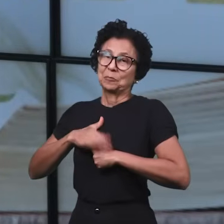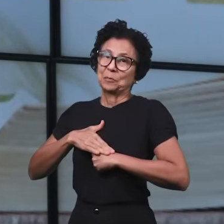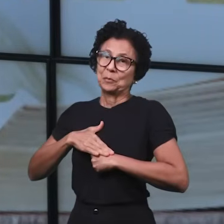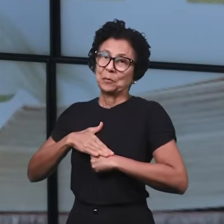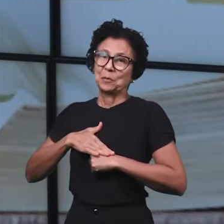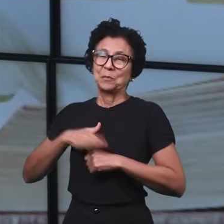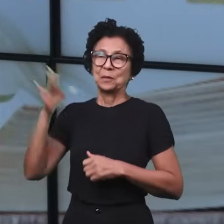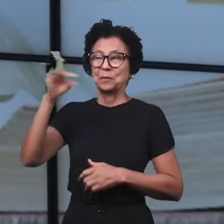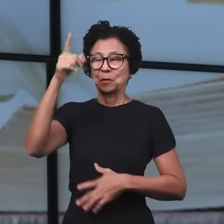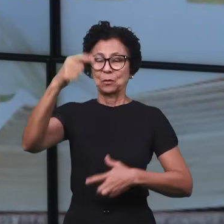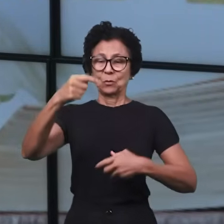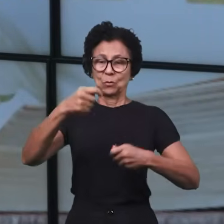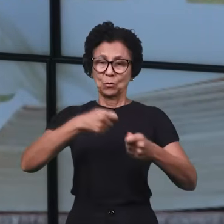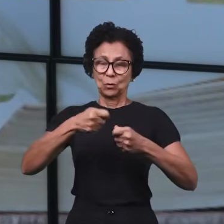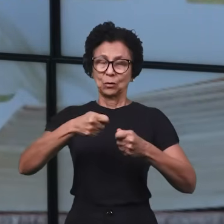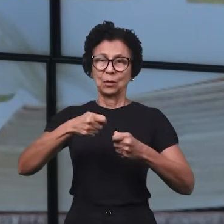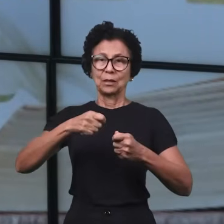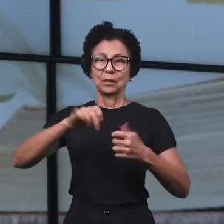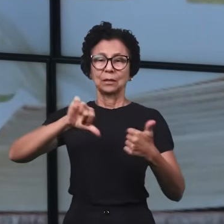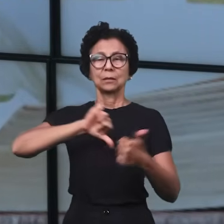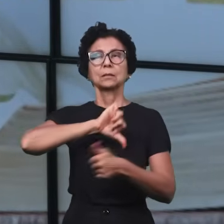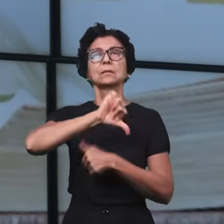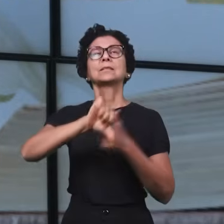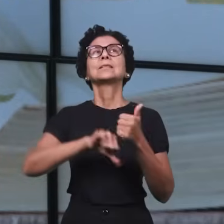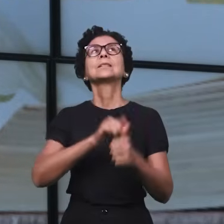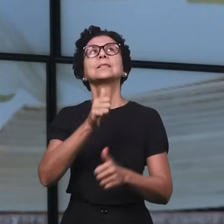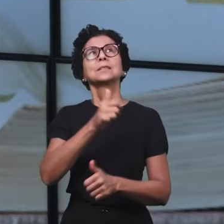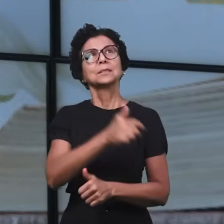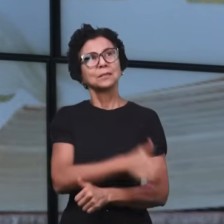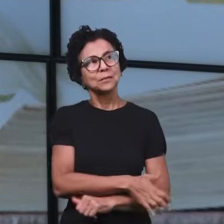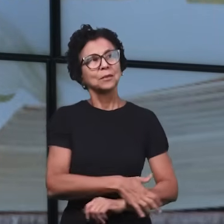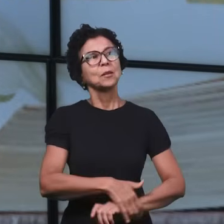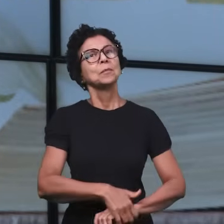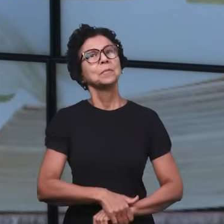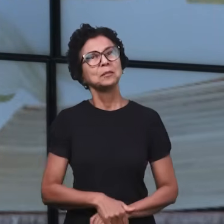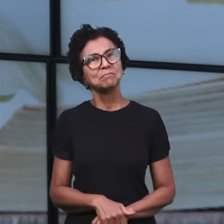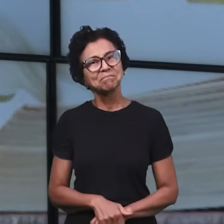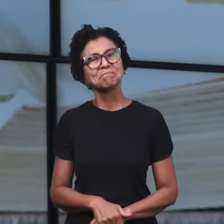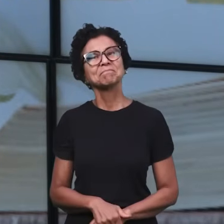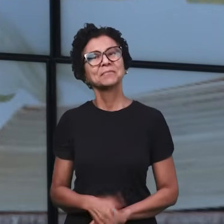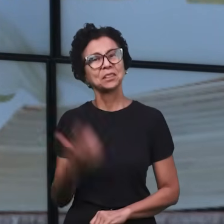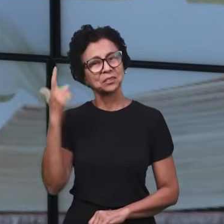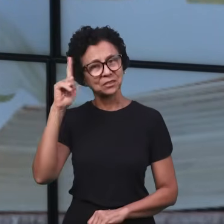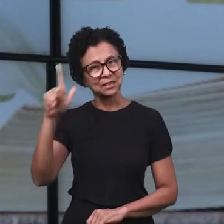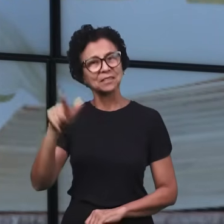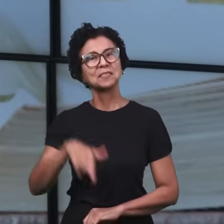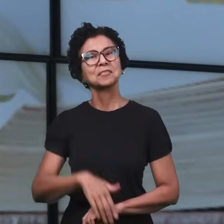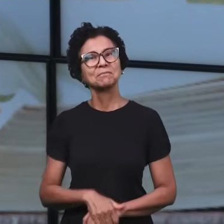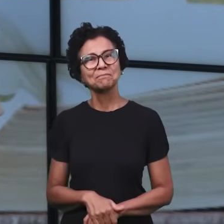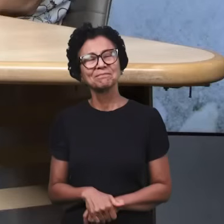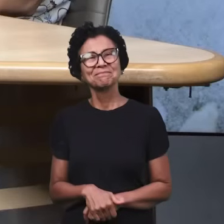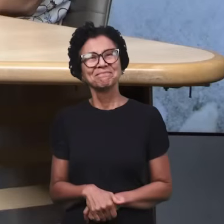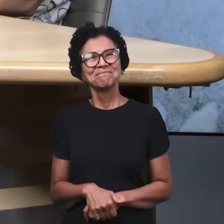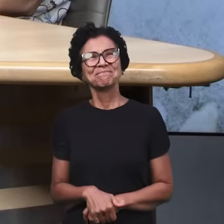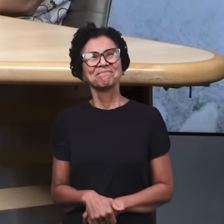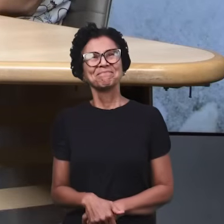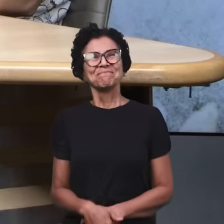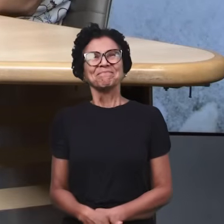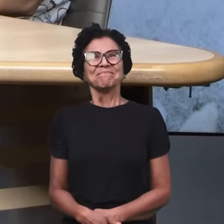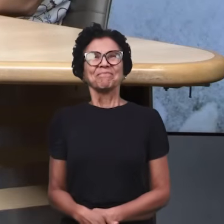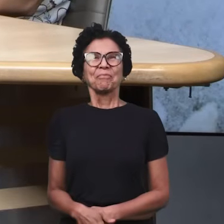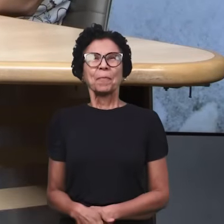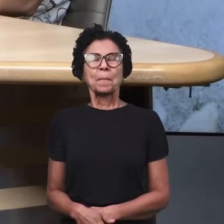a nossa natureza e nos faz novas criaturas em Cristo Jesus, aí é possível nós sermos mansas.